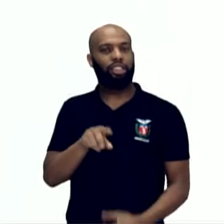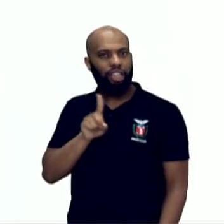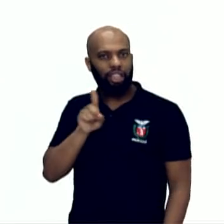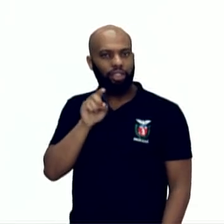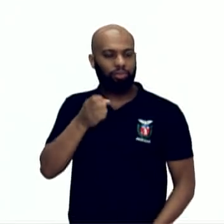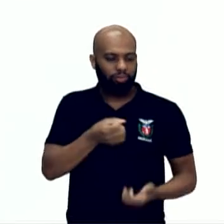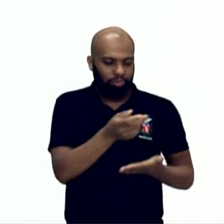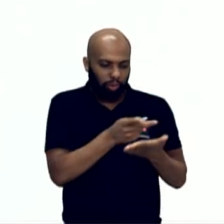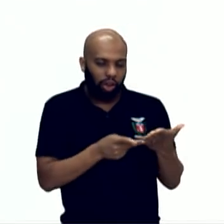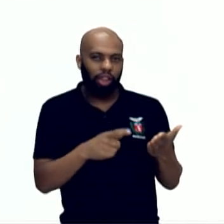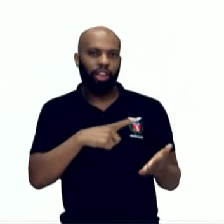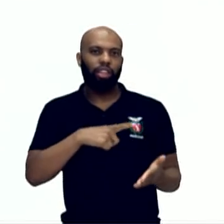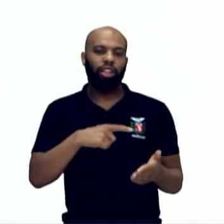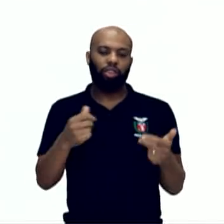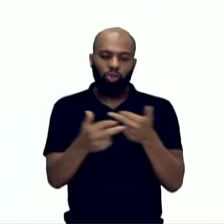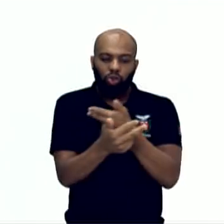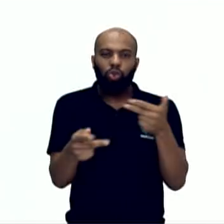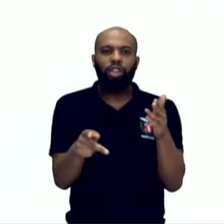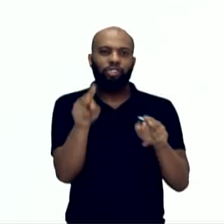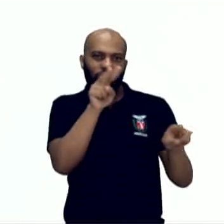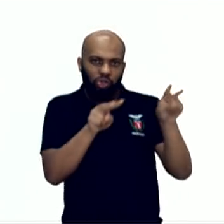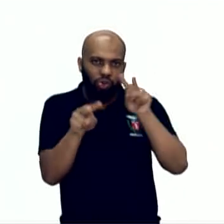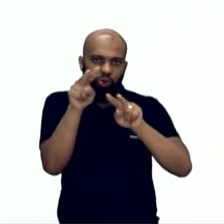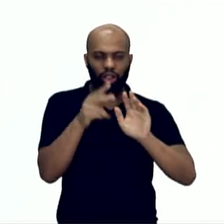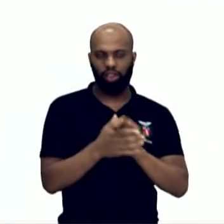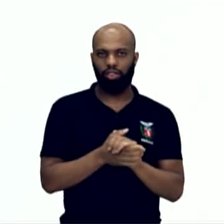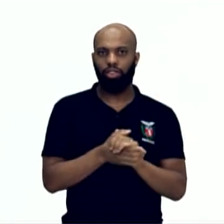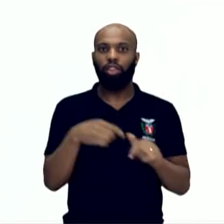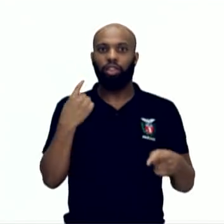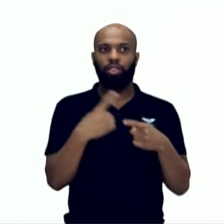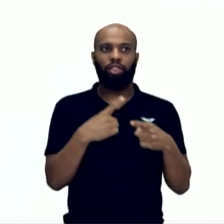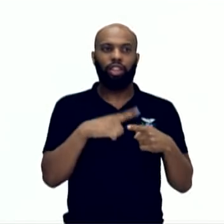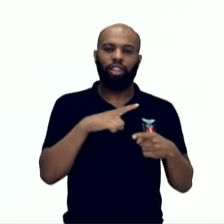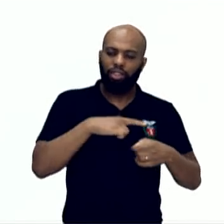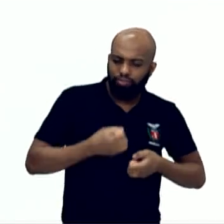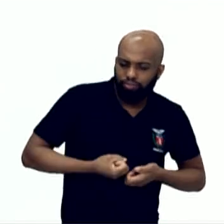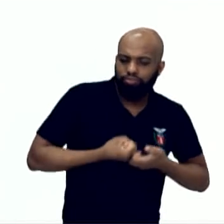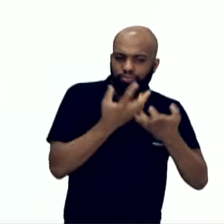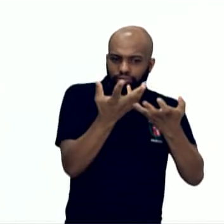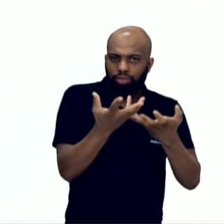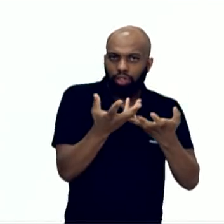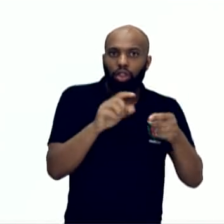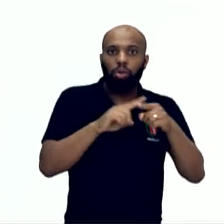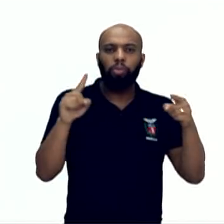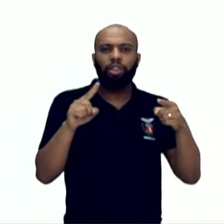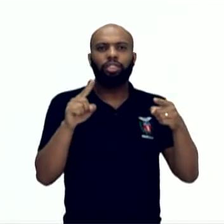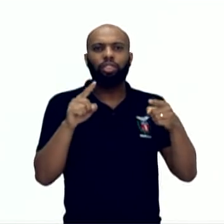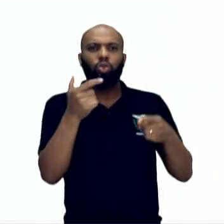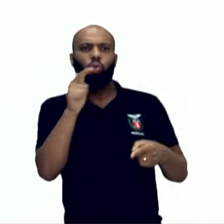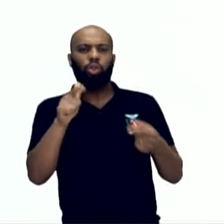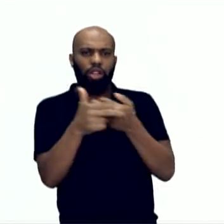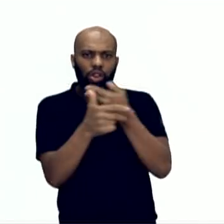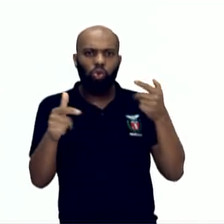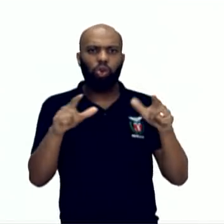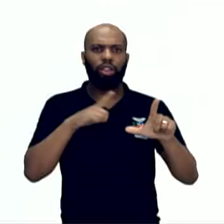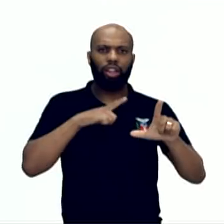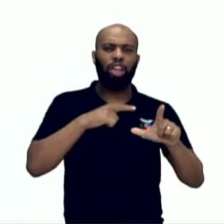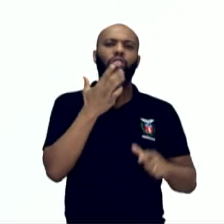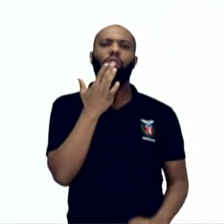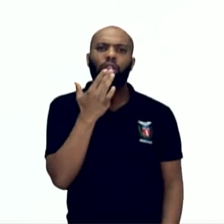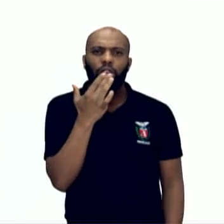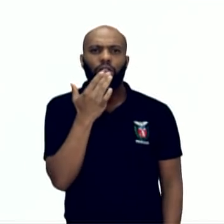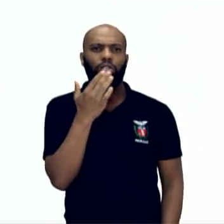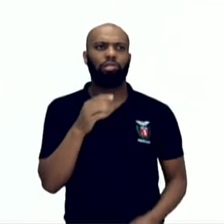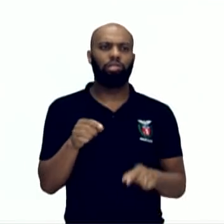os aspectos, no caso, expressivos, mas de outra ordem, que são os gráficos, as